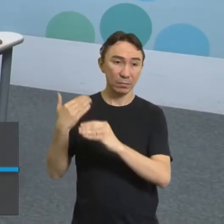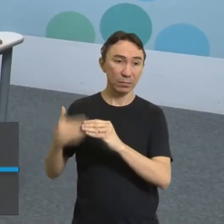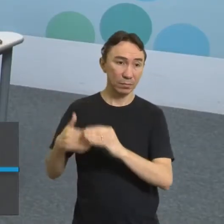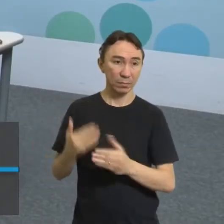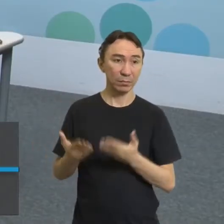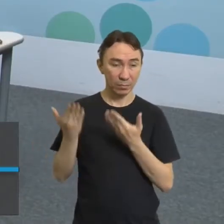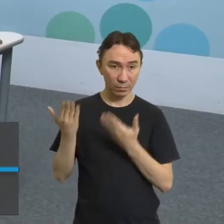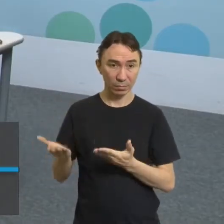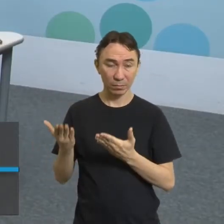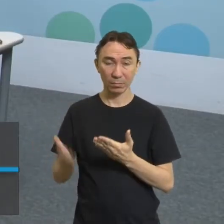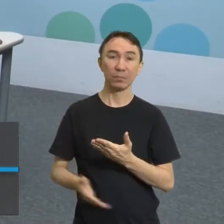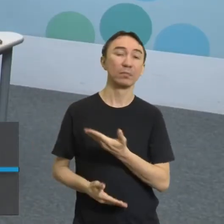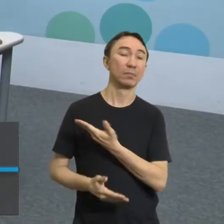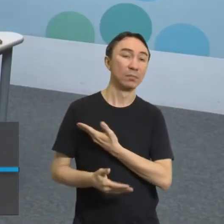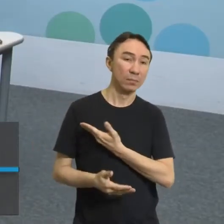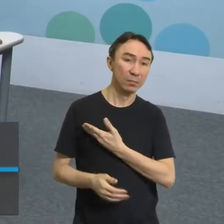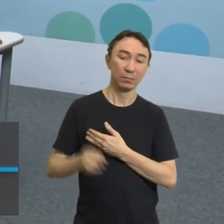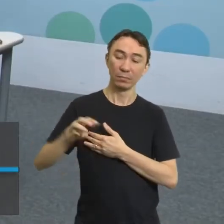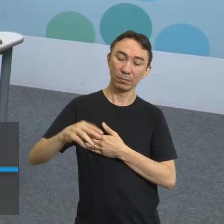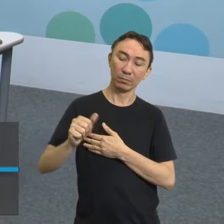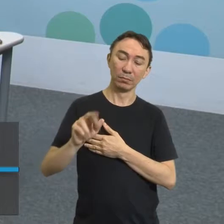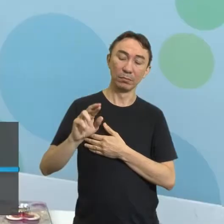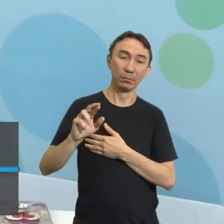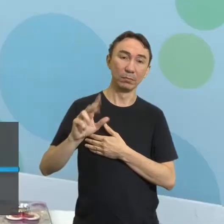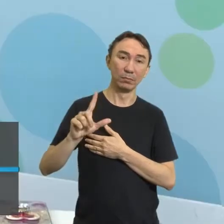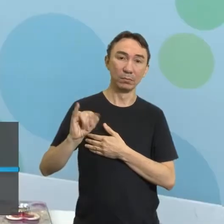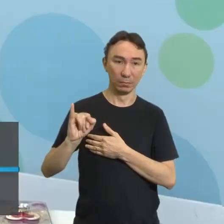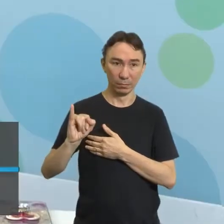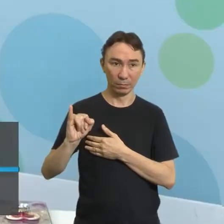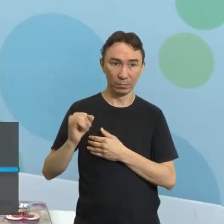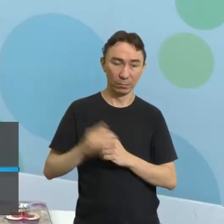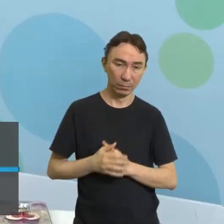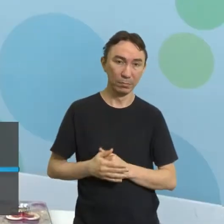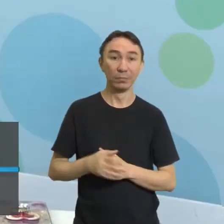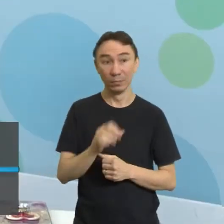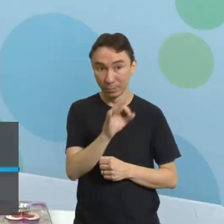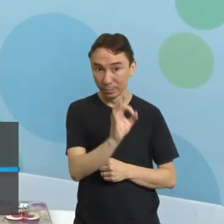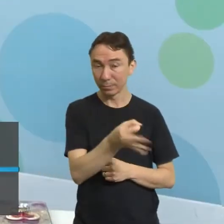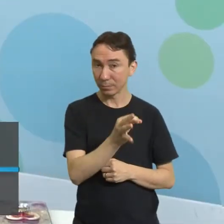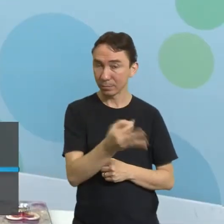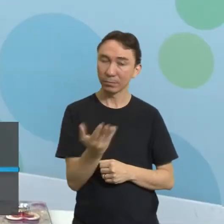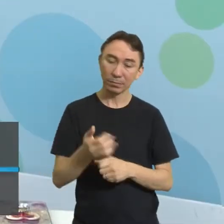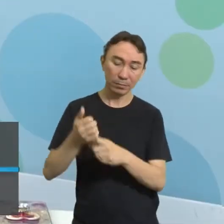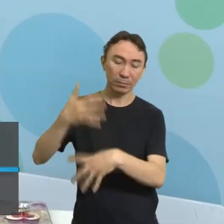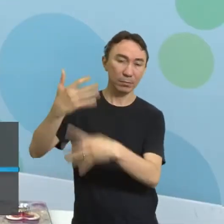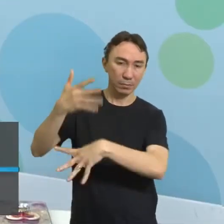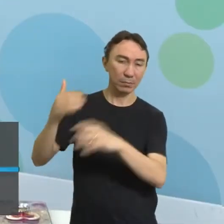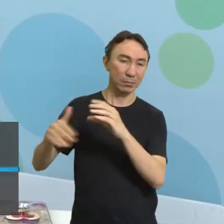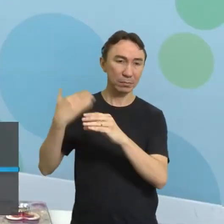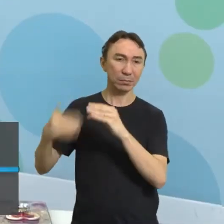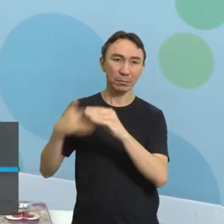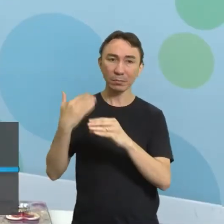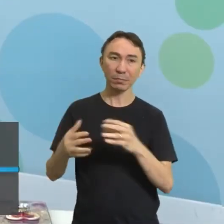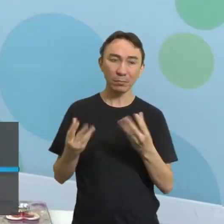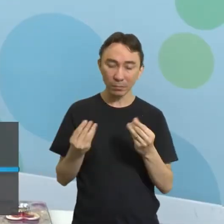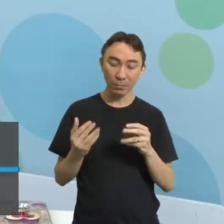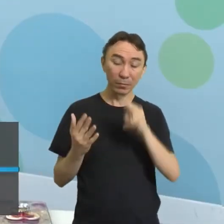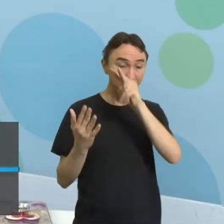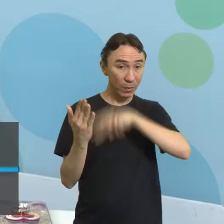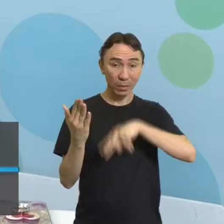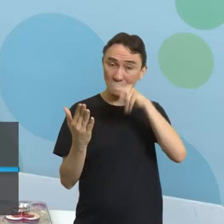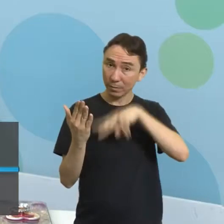Marli Silvana. É isso mesmo, professores. Compartilhem bastante no chat conosco, que eu vou ler o máximo